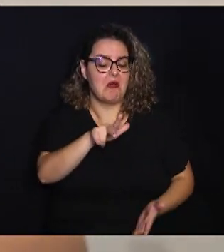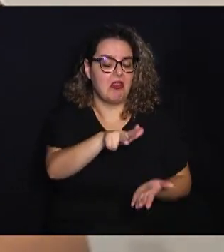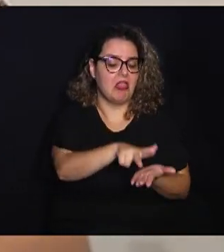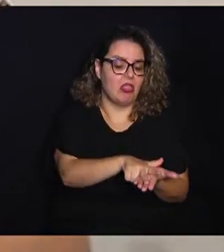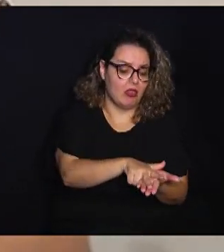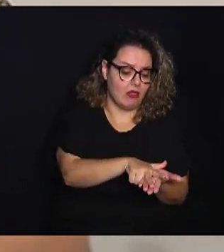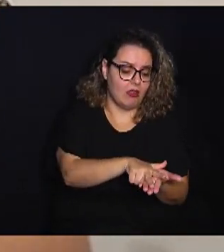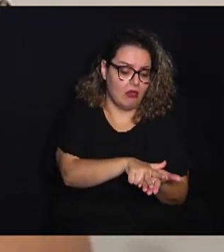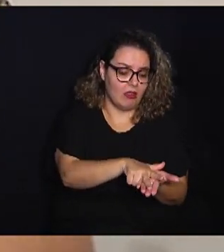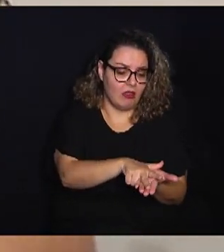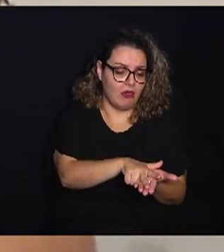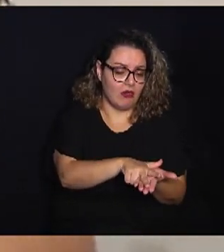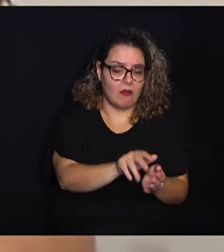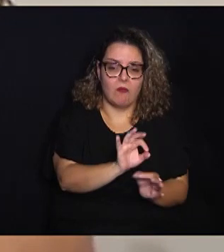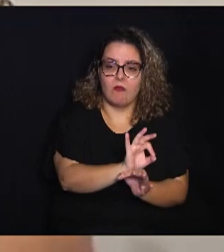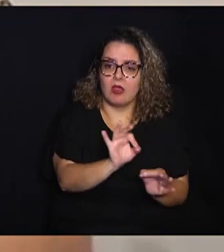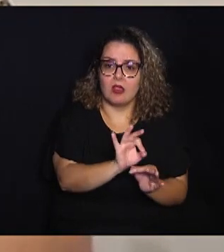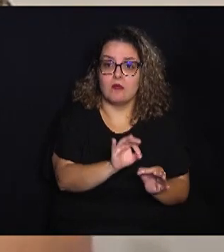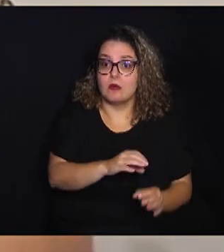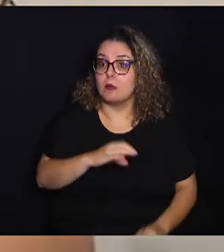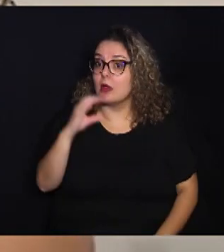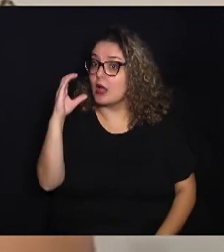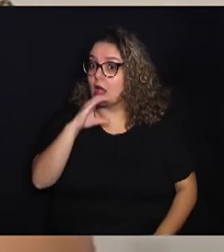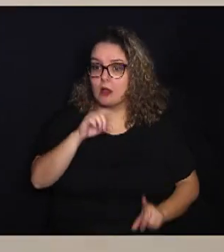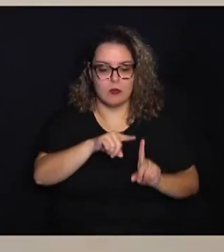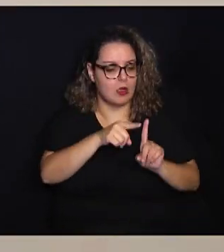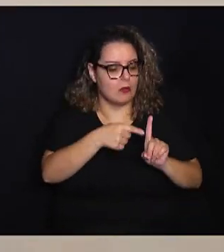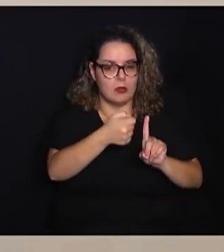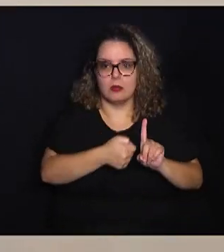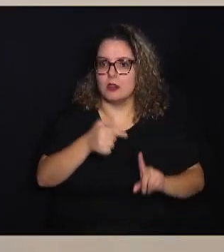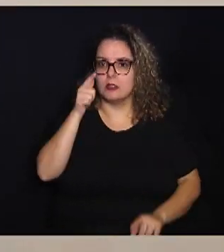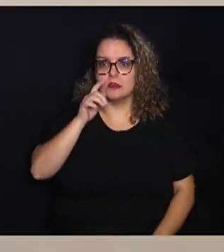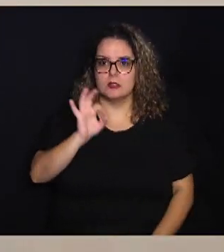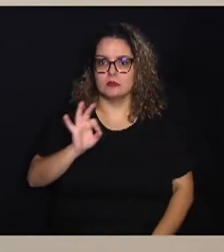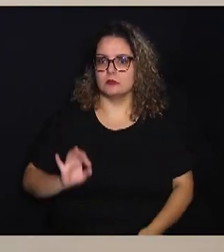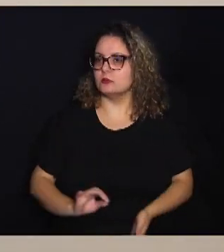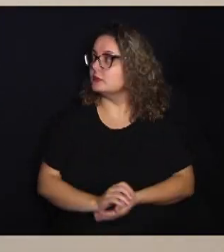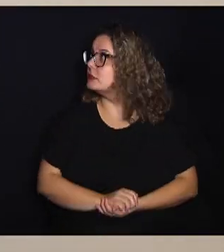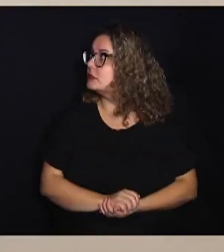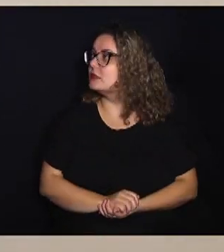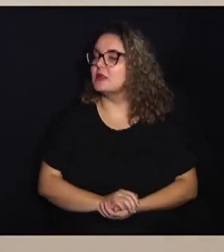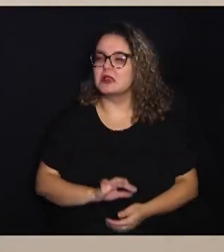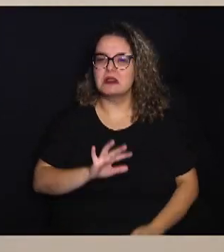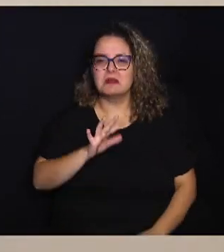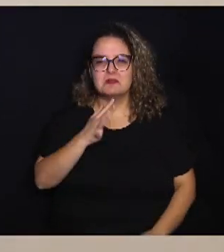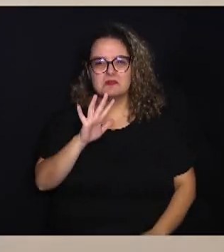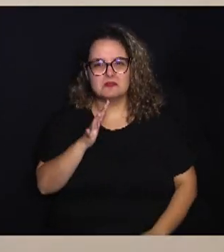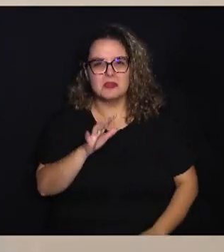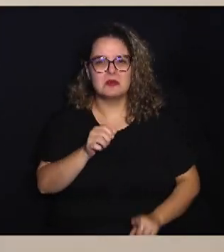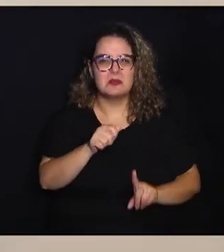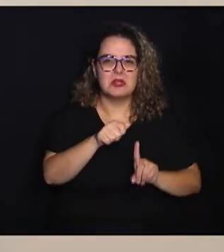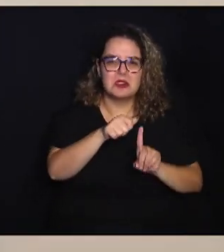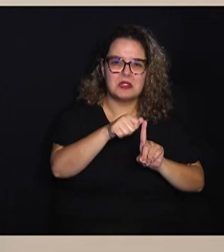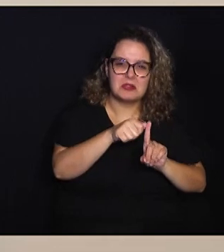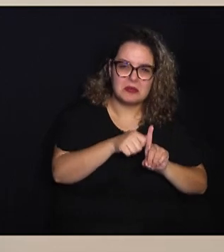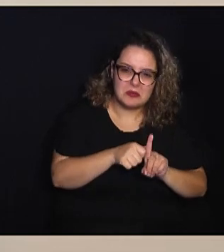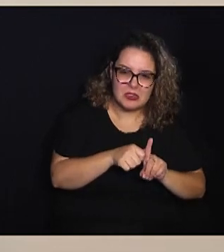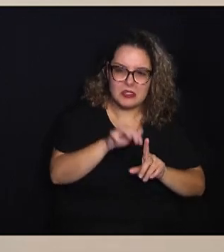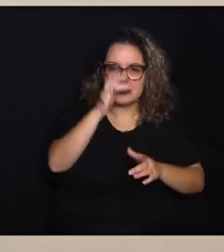tem que correr e tirar ele. Que o seu filho é a mesma coisa que nada. Foram um mês de fé,